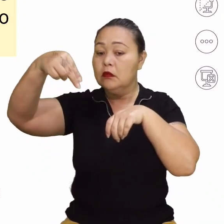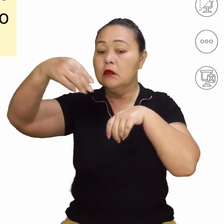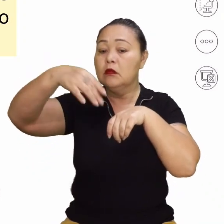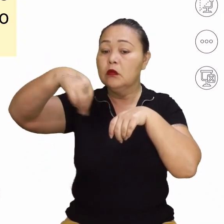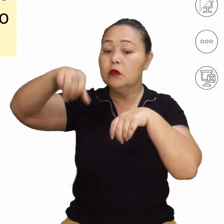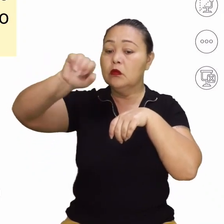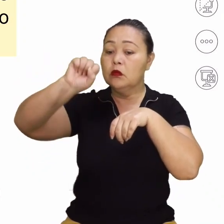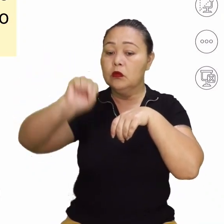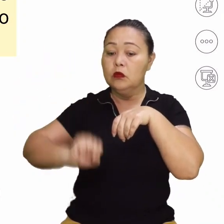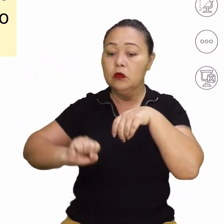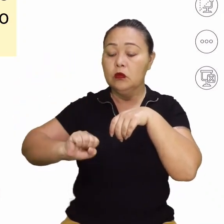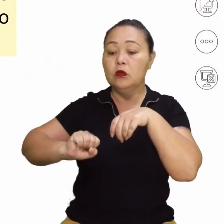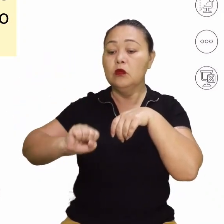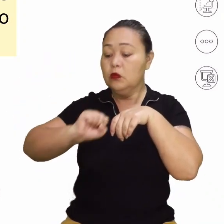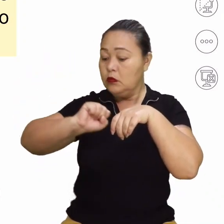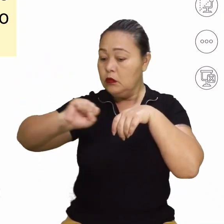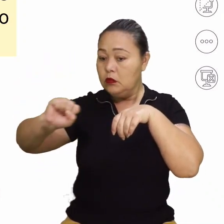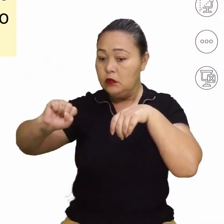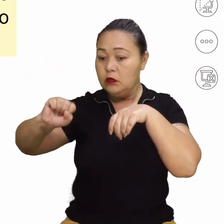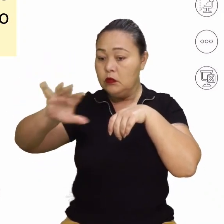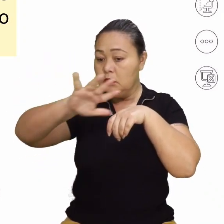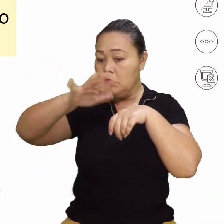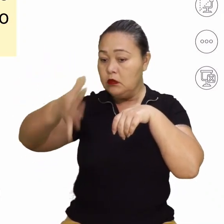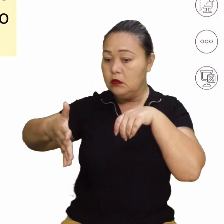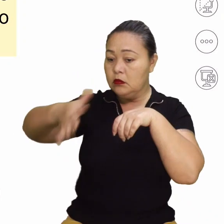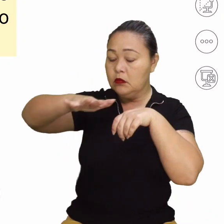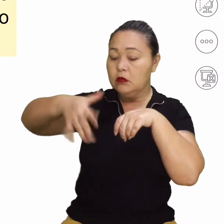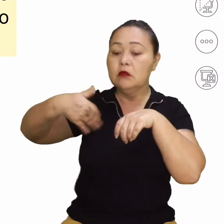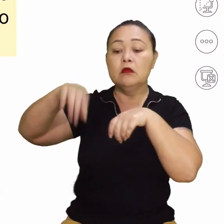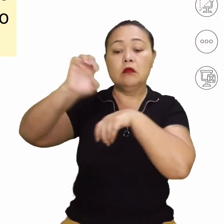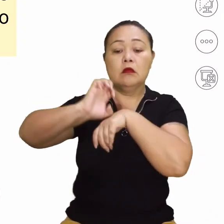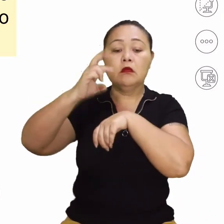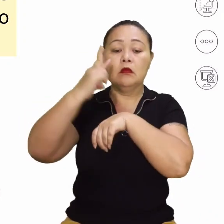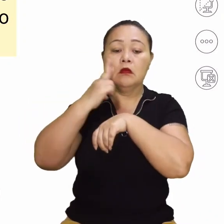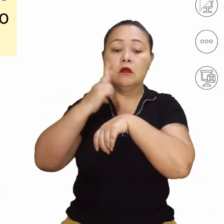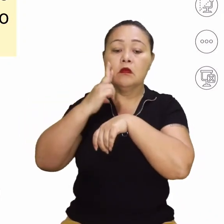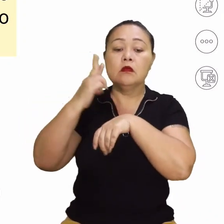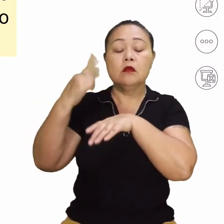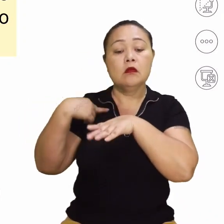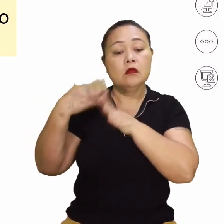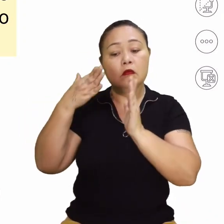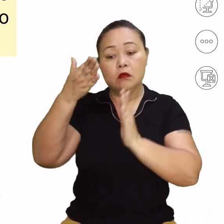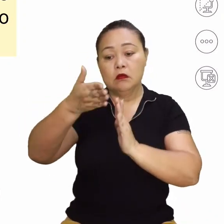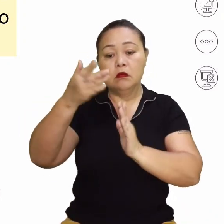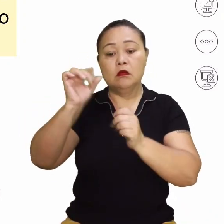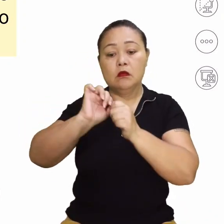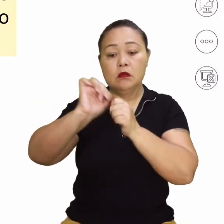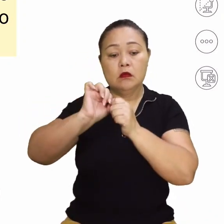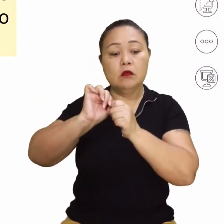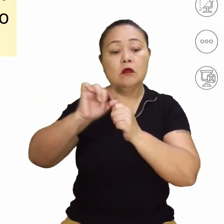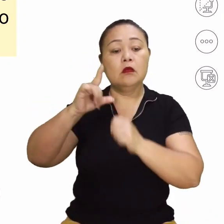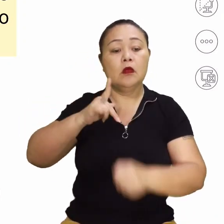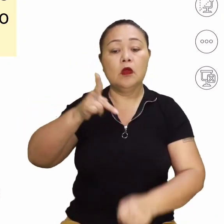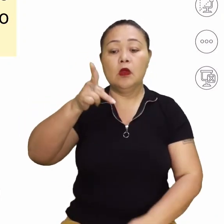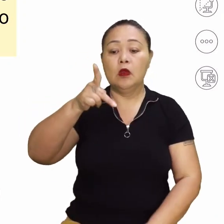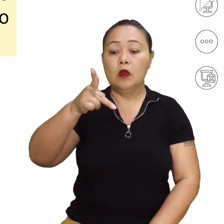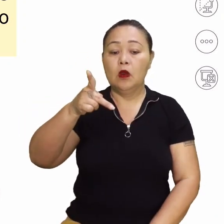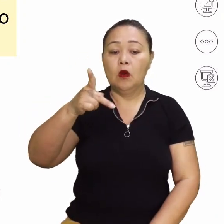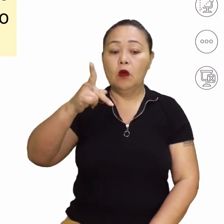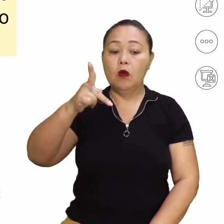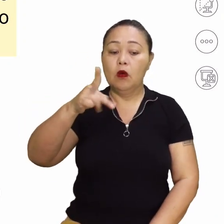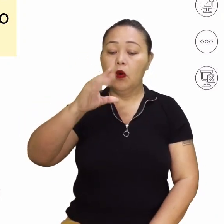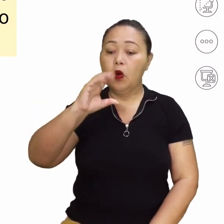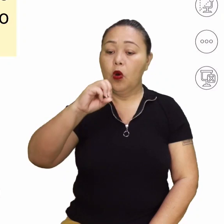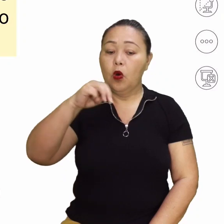Nordeste Sul e Sudeste a sua principal referência de localização é o posto Comandante Ari